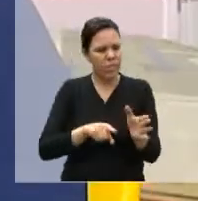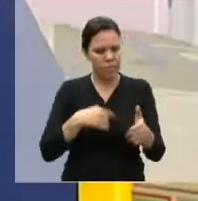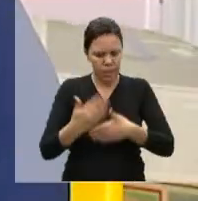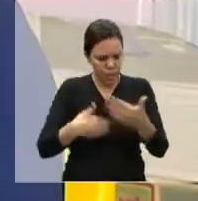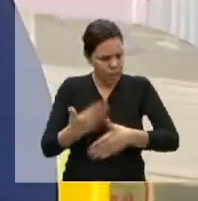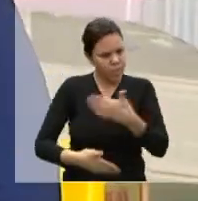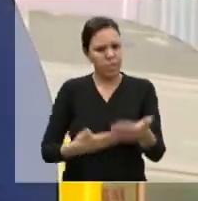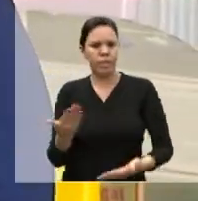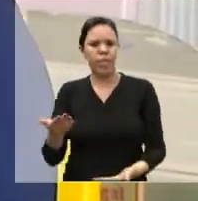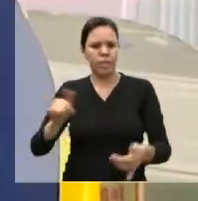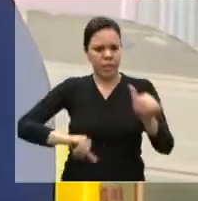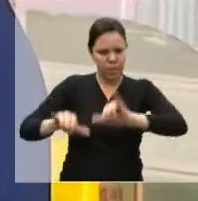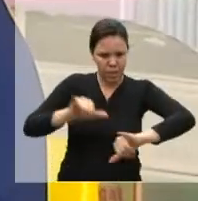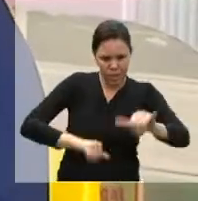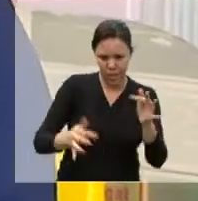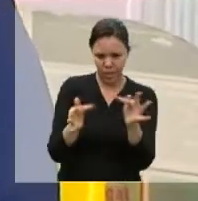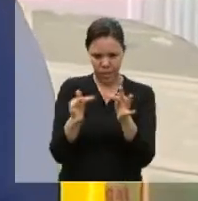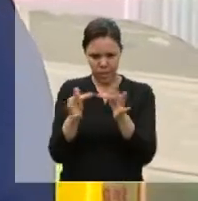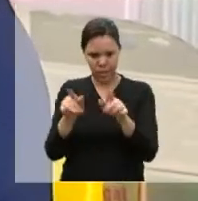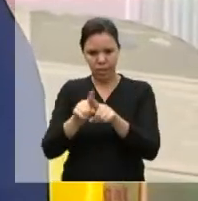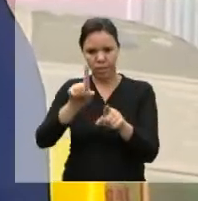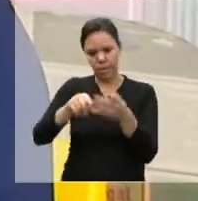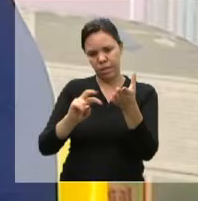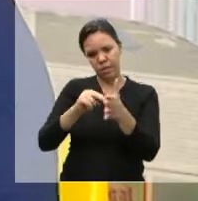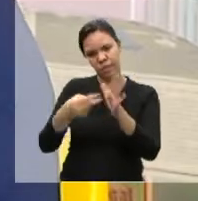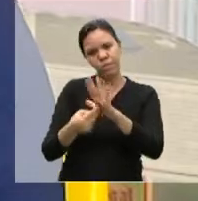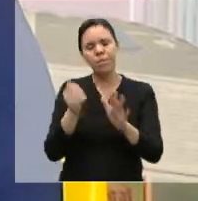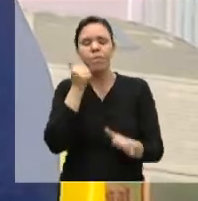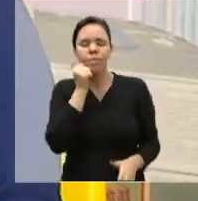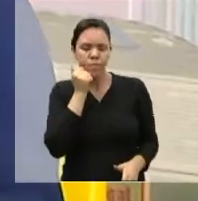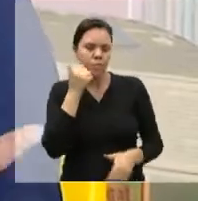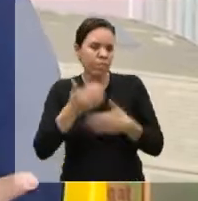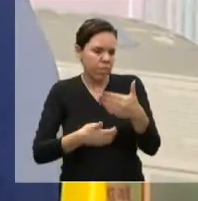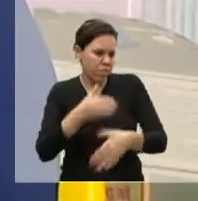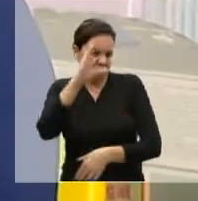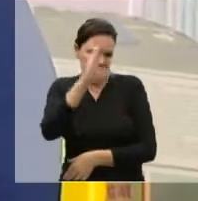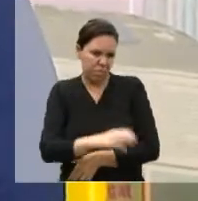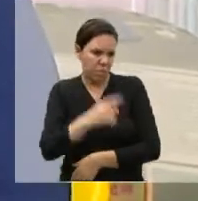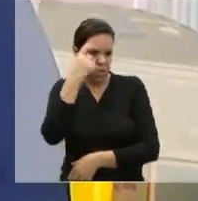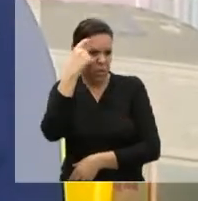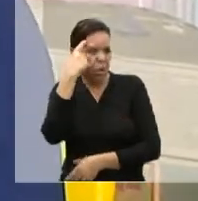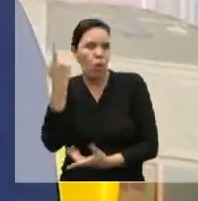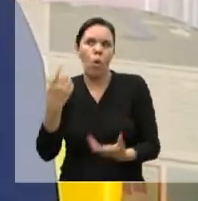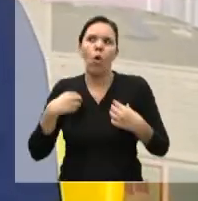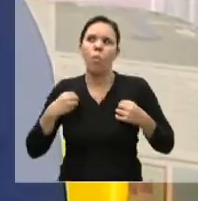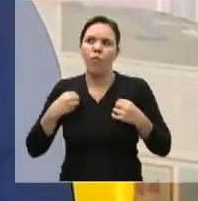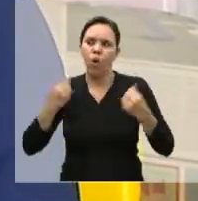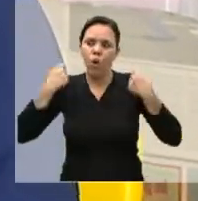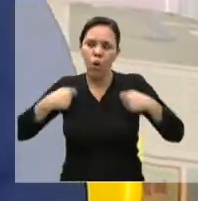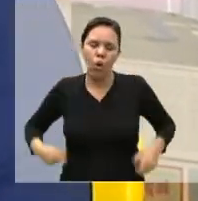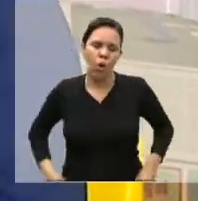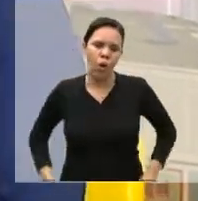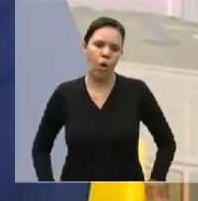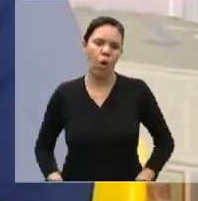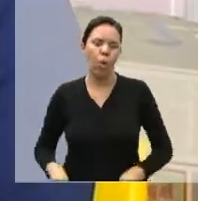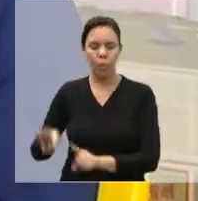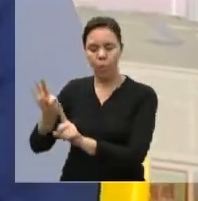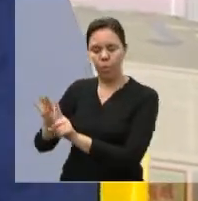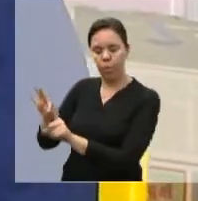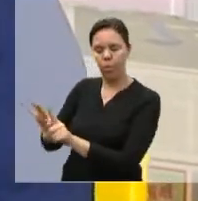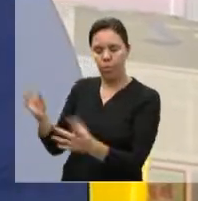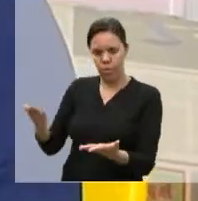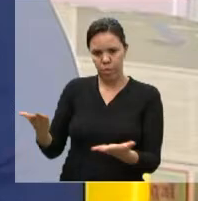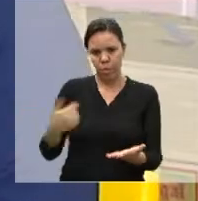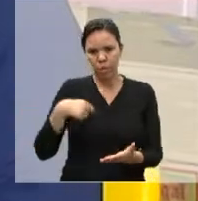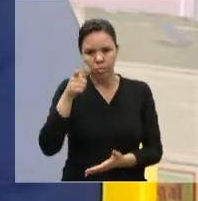fazer ciência, né? Qualquer cidadão faz ciência a todo momento, né? Quando ele pensa em que roupa ele vai colocar, como está a temperatura hoje, quando ele assiste um